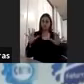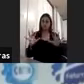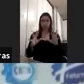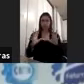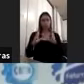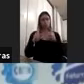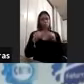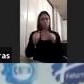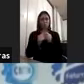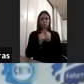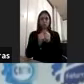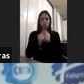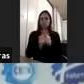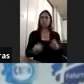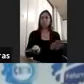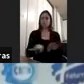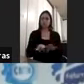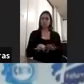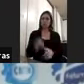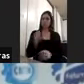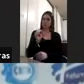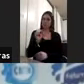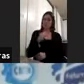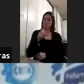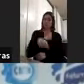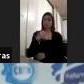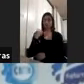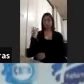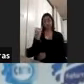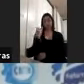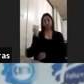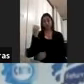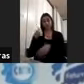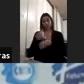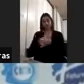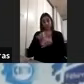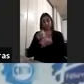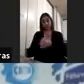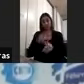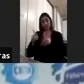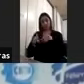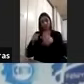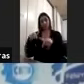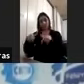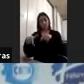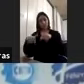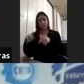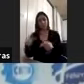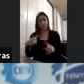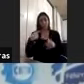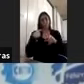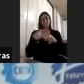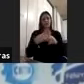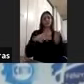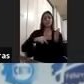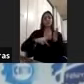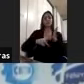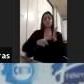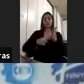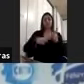muito importante, forte, de sindicato com vocês, né, com os trabalhadores, com as famílias. Existe um apoio dos